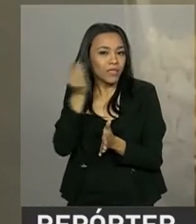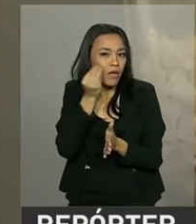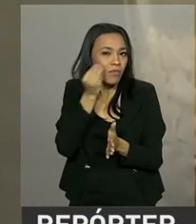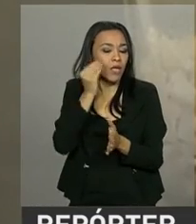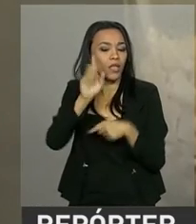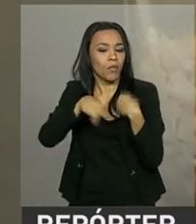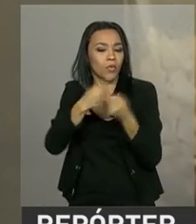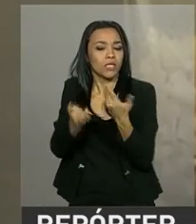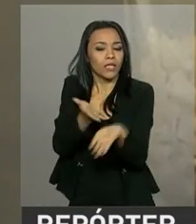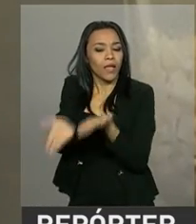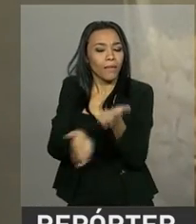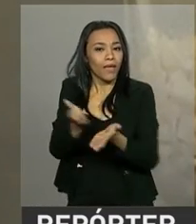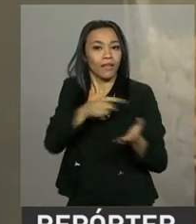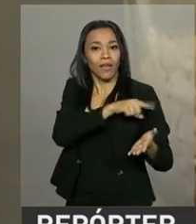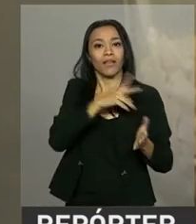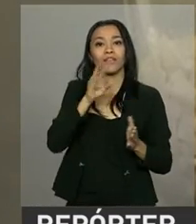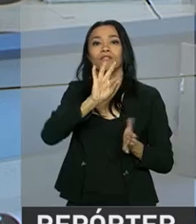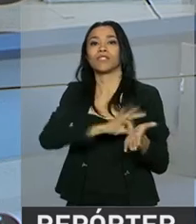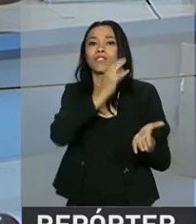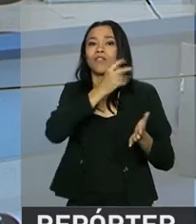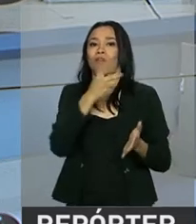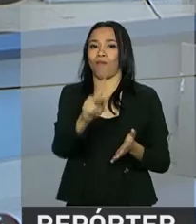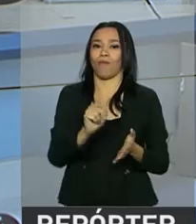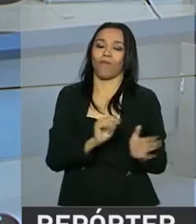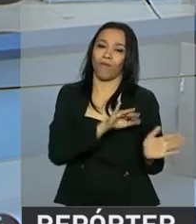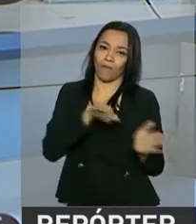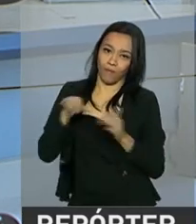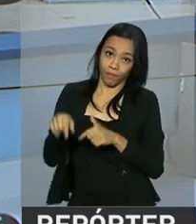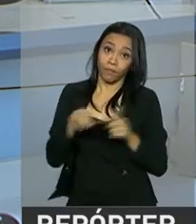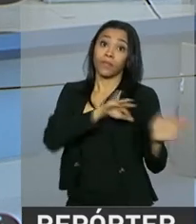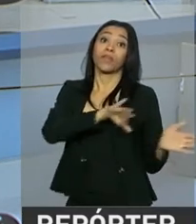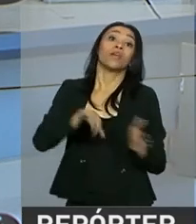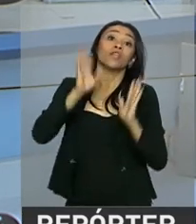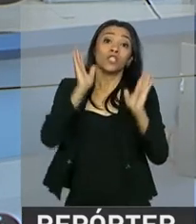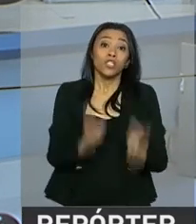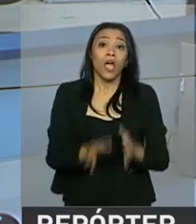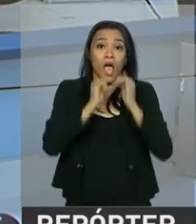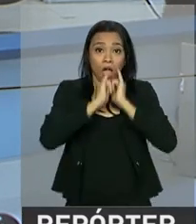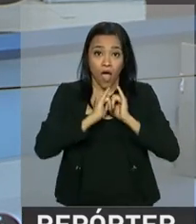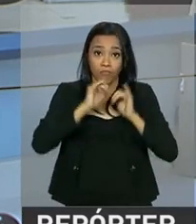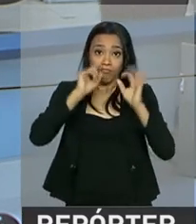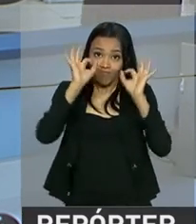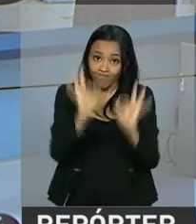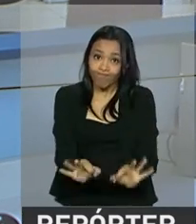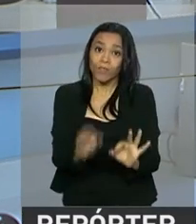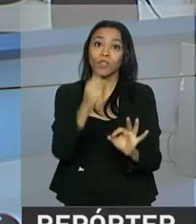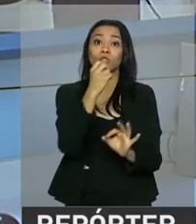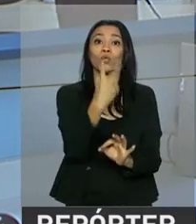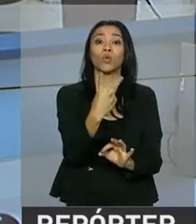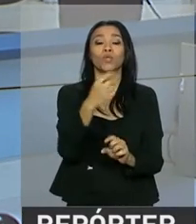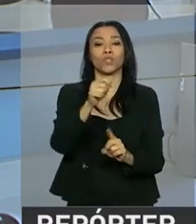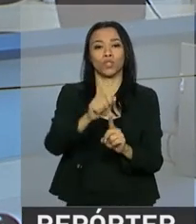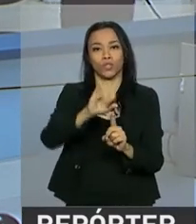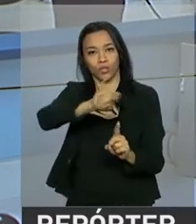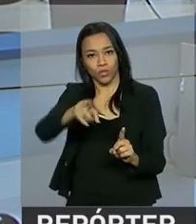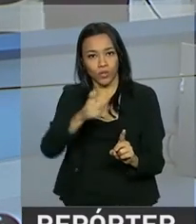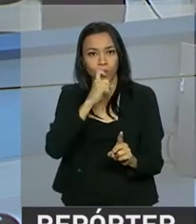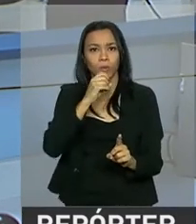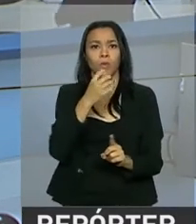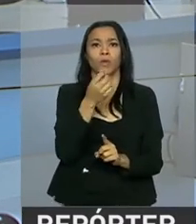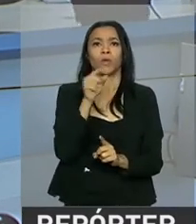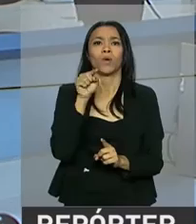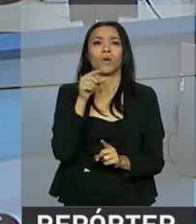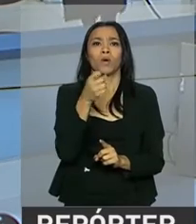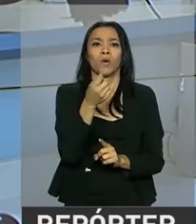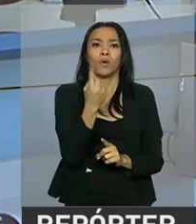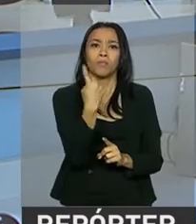tratamento da infecção do vírus indica que foram confirmados até o dia 2 de julho mil 656 casos